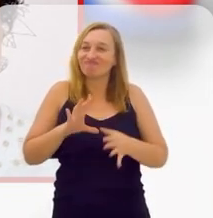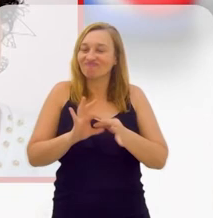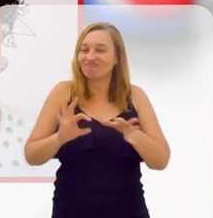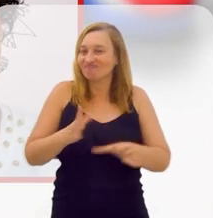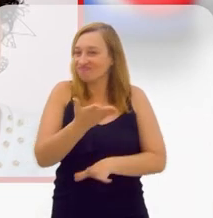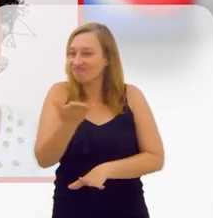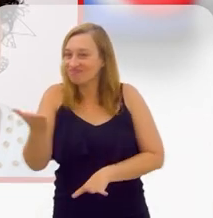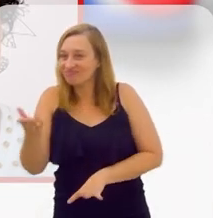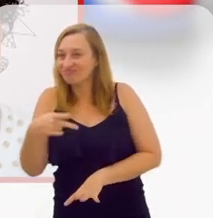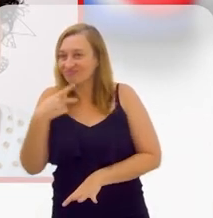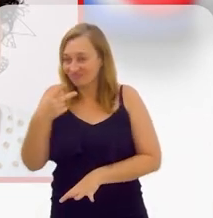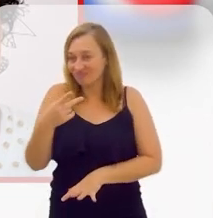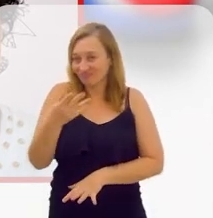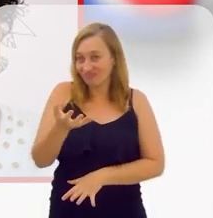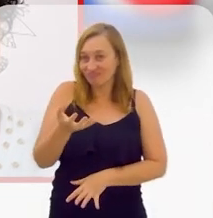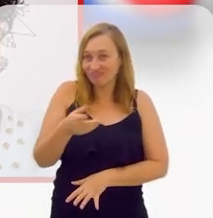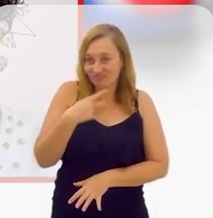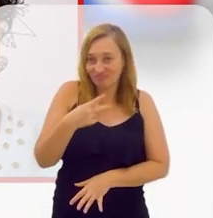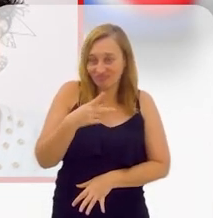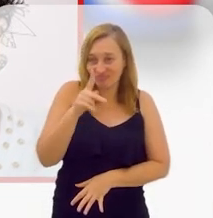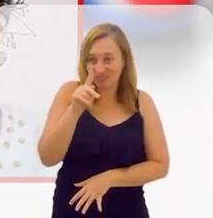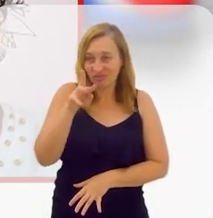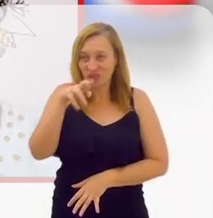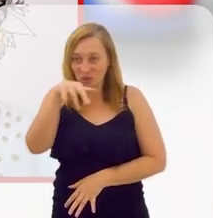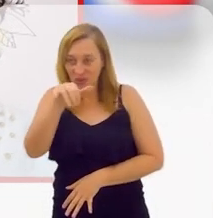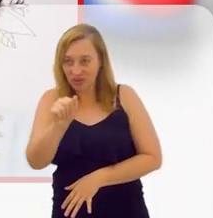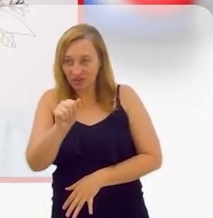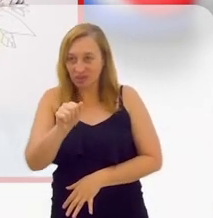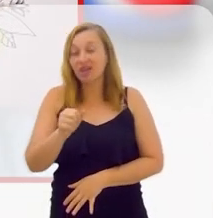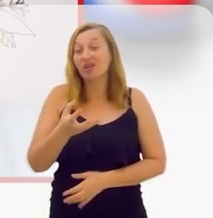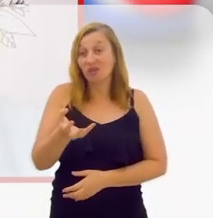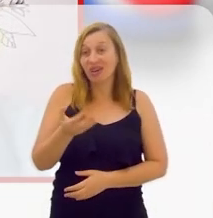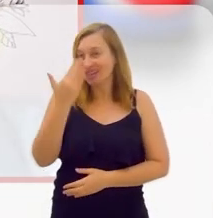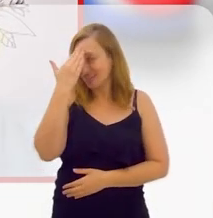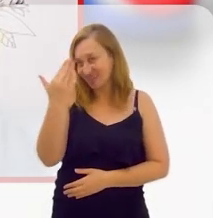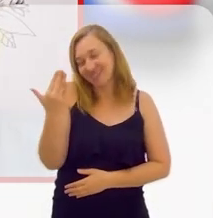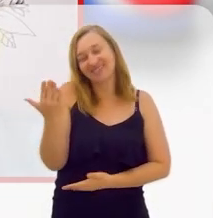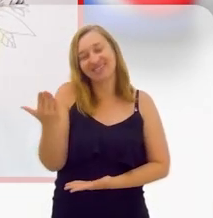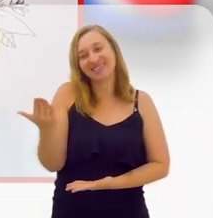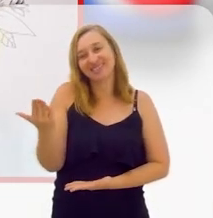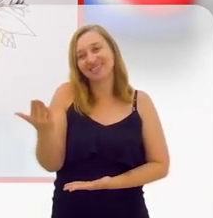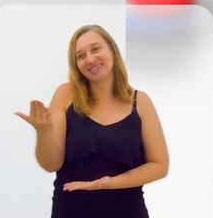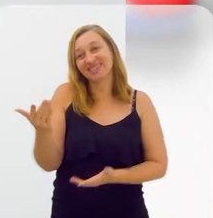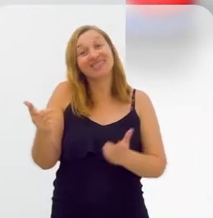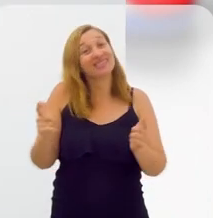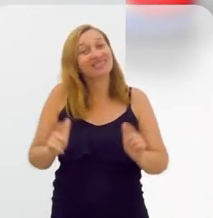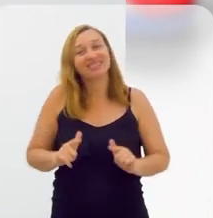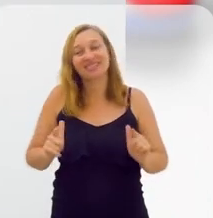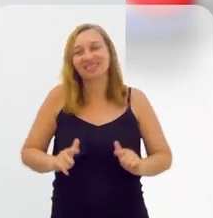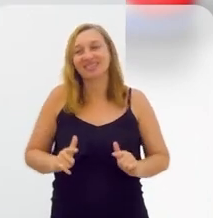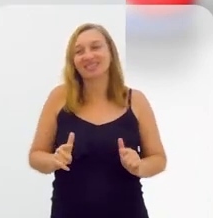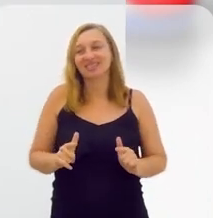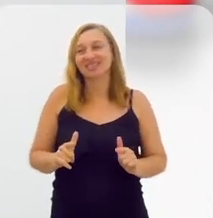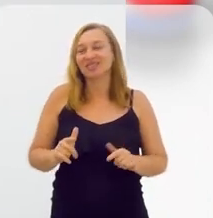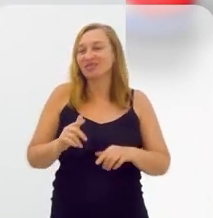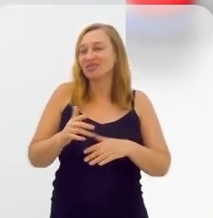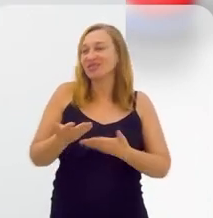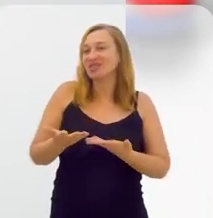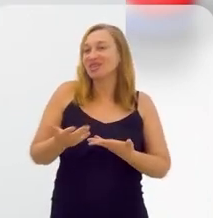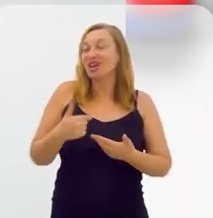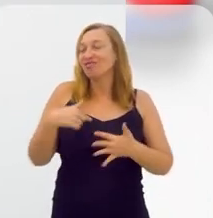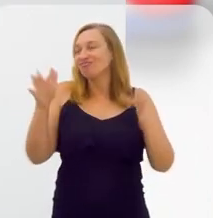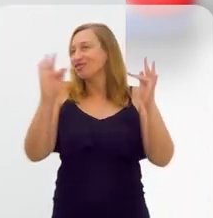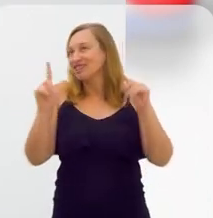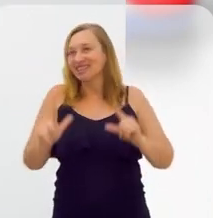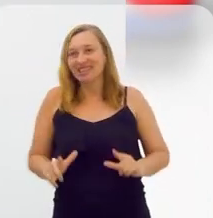espaço para vocês para as considerações finais. Você gostaria de falar alguma coisa, Verônica? Eu quero agradecer muito esse espaço, o convite.